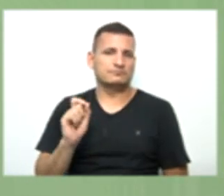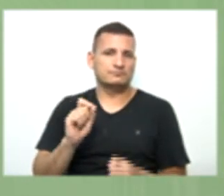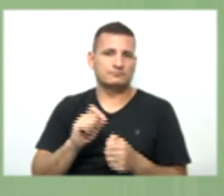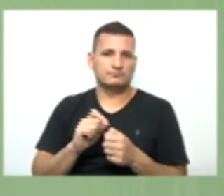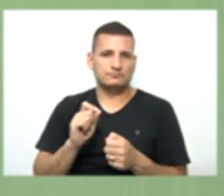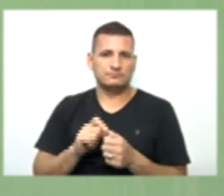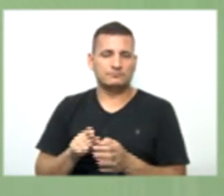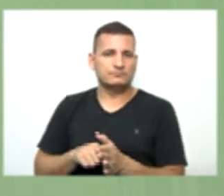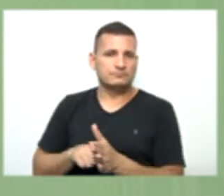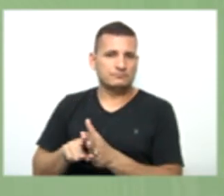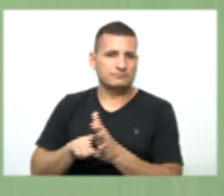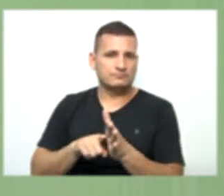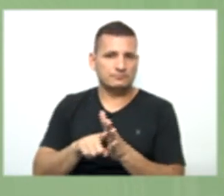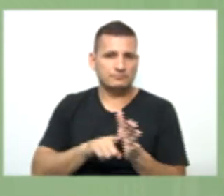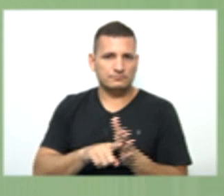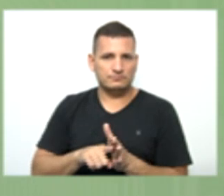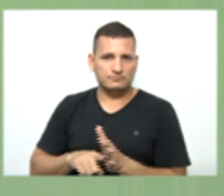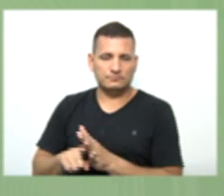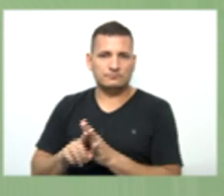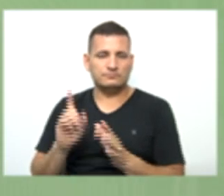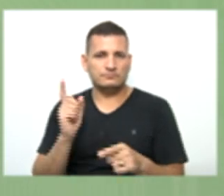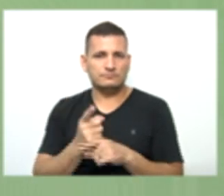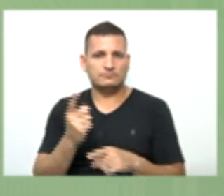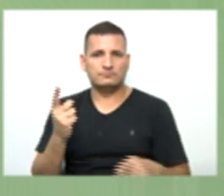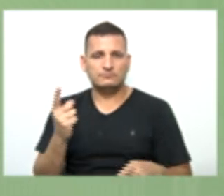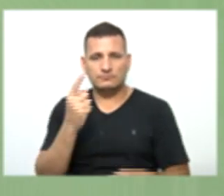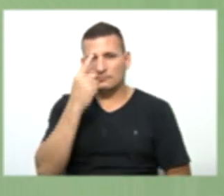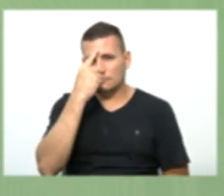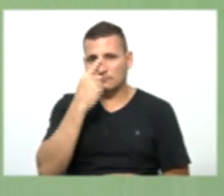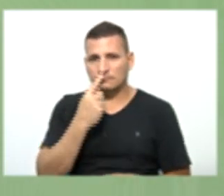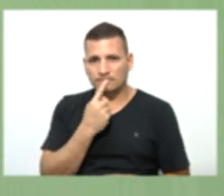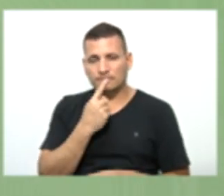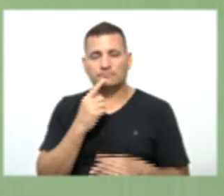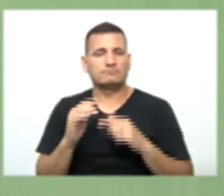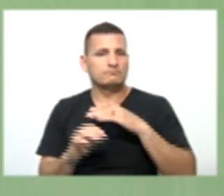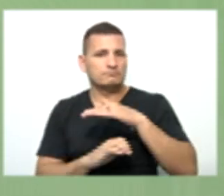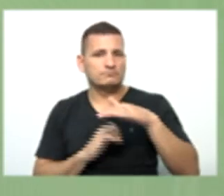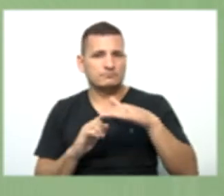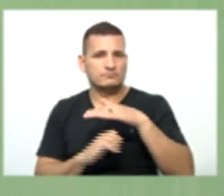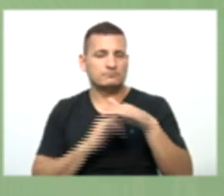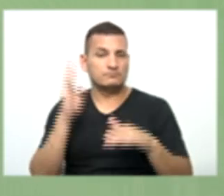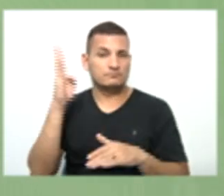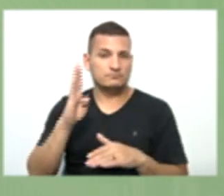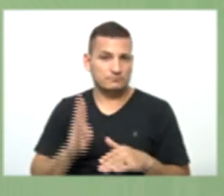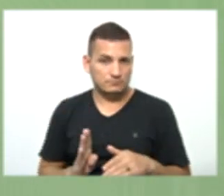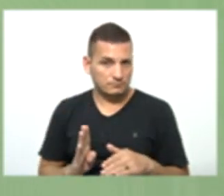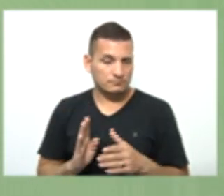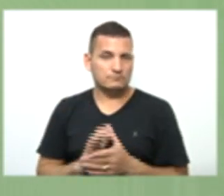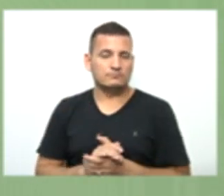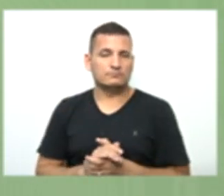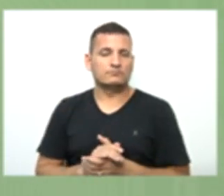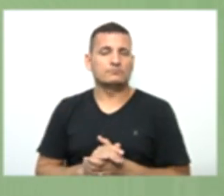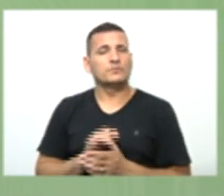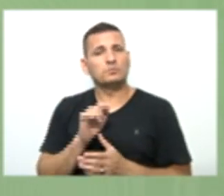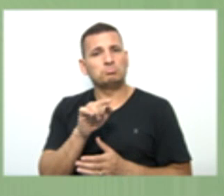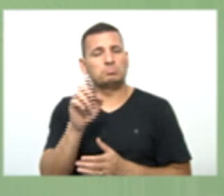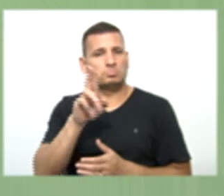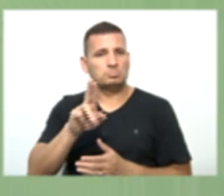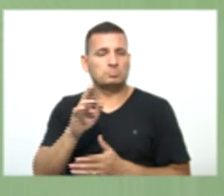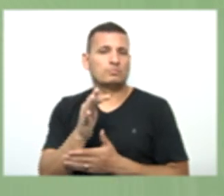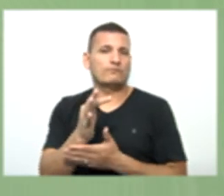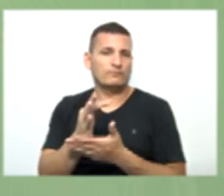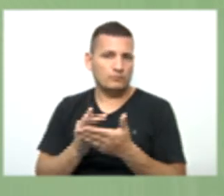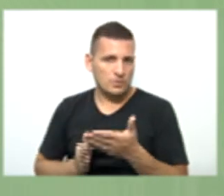uma pesquisa para identificar o perfil do empreendedor brasileiro. Por meio de um formulário, o